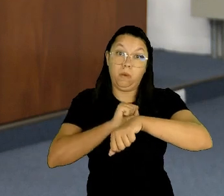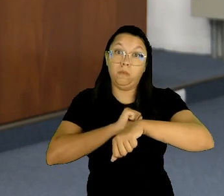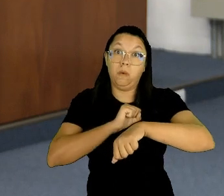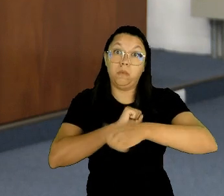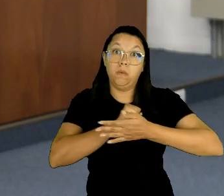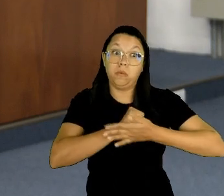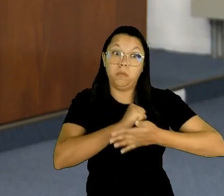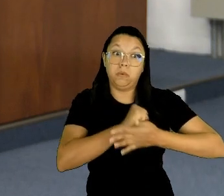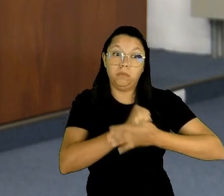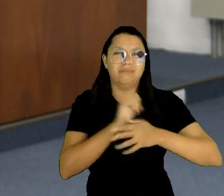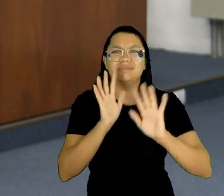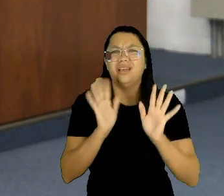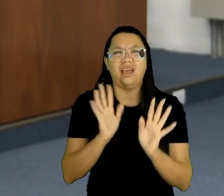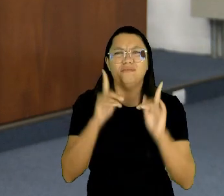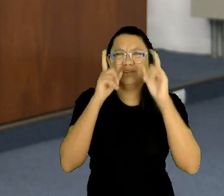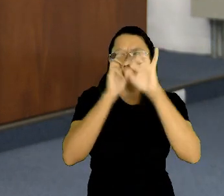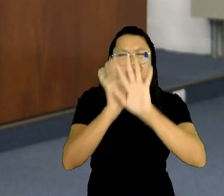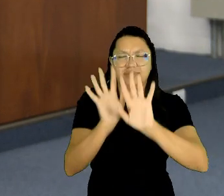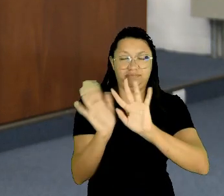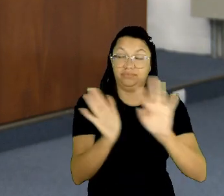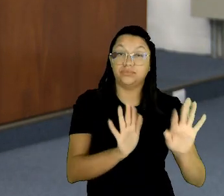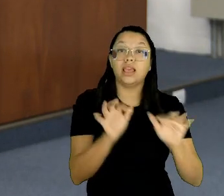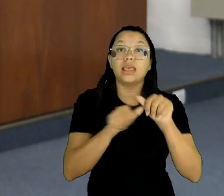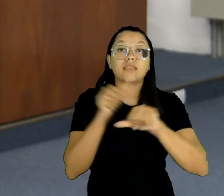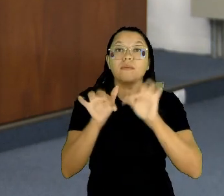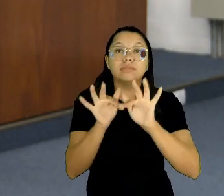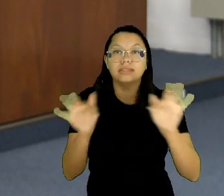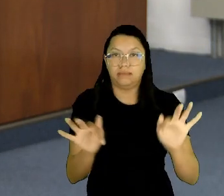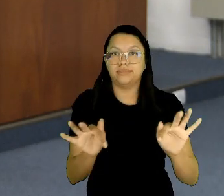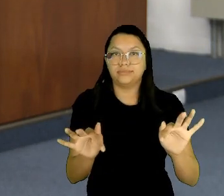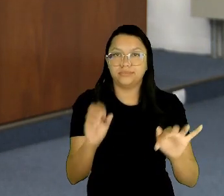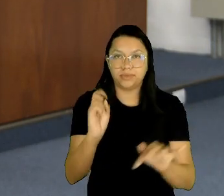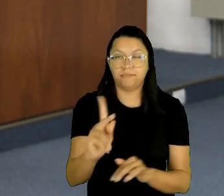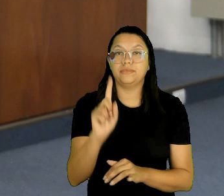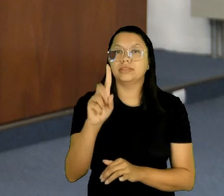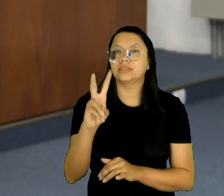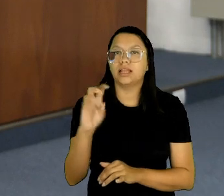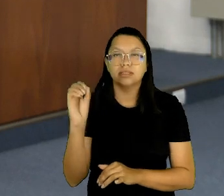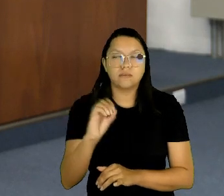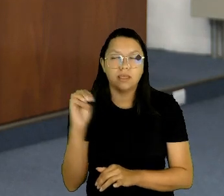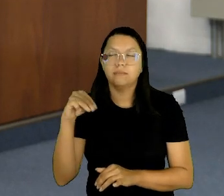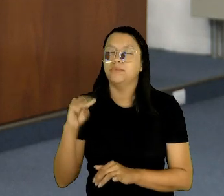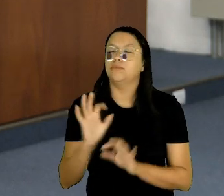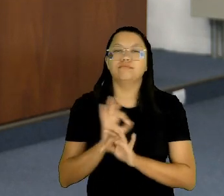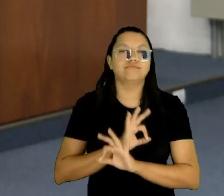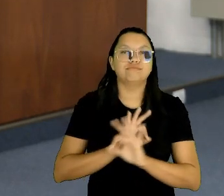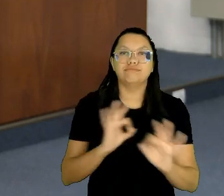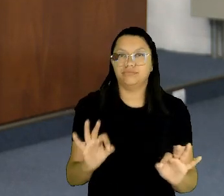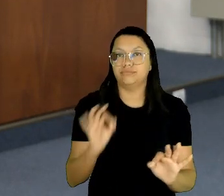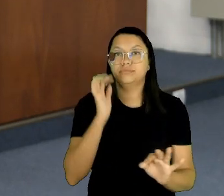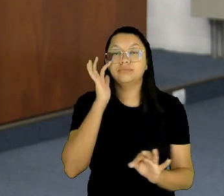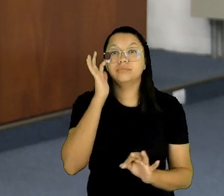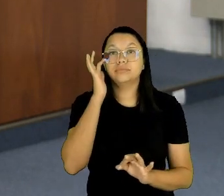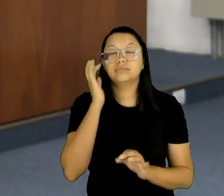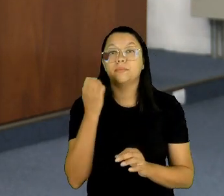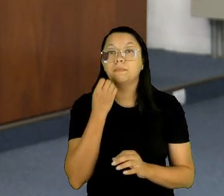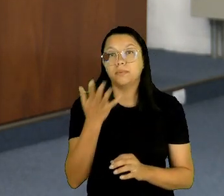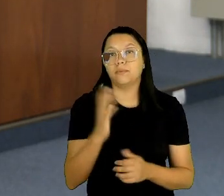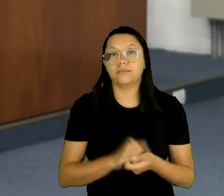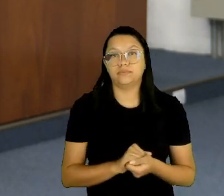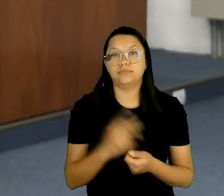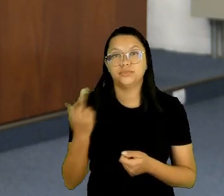quanto está o batimento, sem complicar. Conseguir deixar isso simples. Os 150 minutos aqui de intensidade moderada,